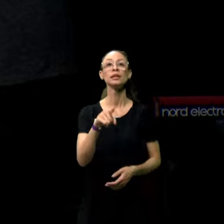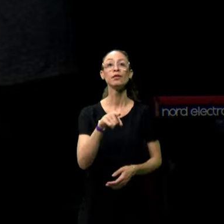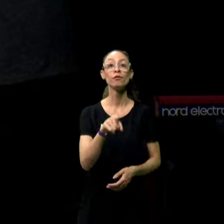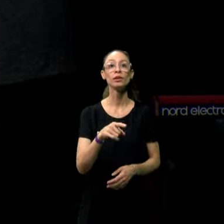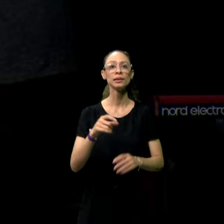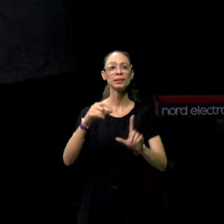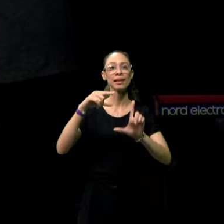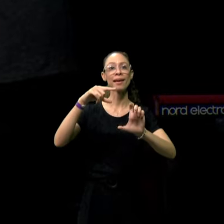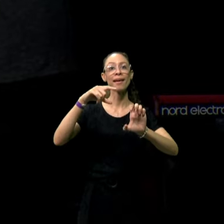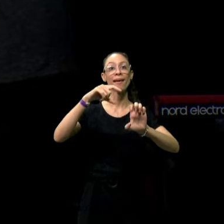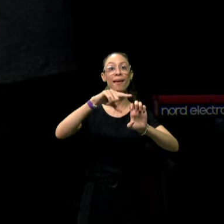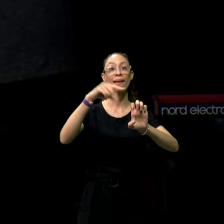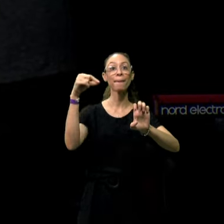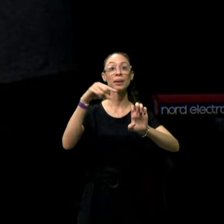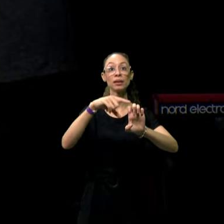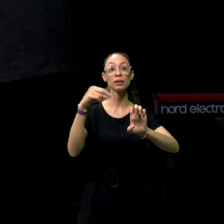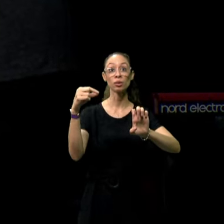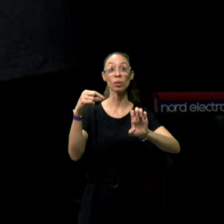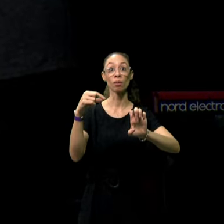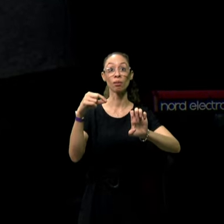um empreendedor, um empresário,